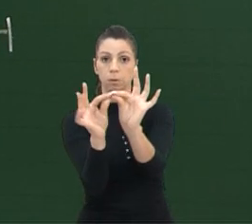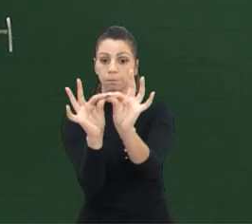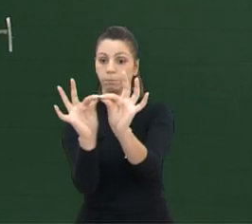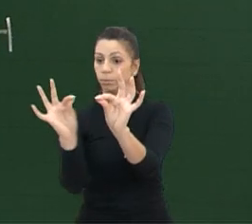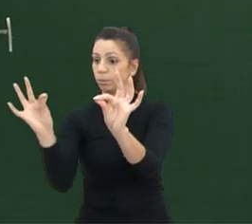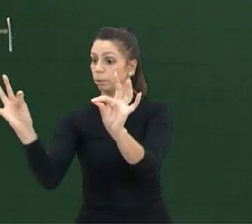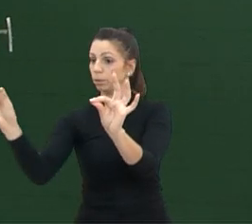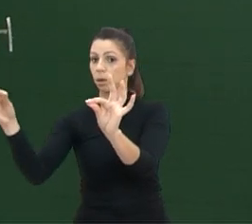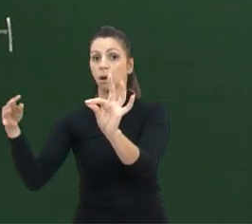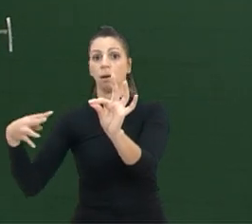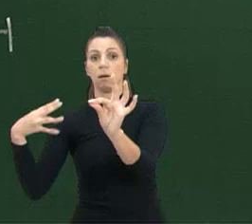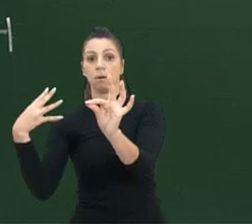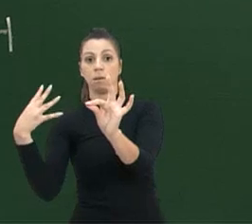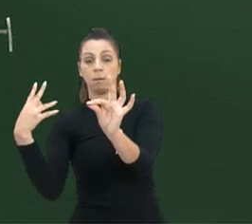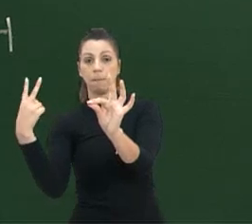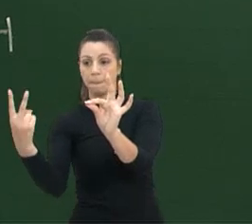4.